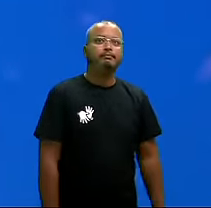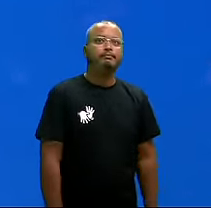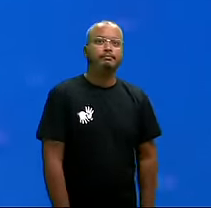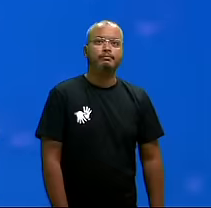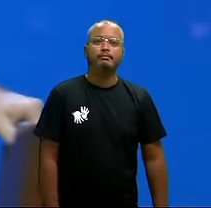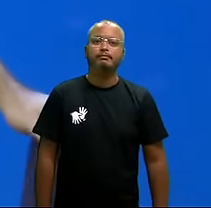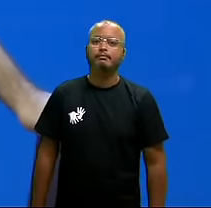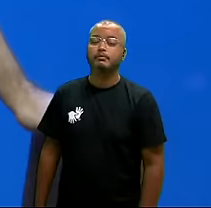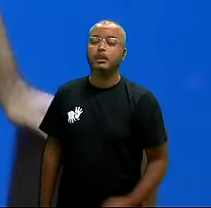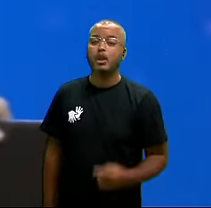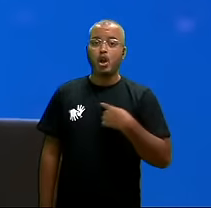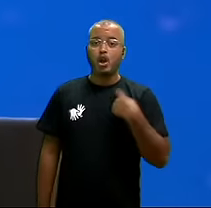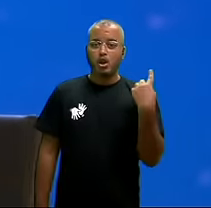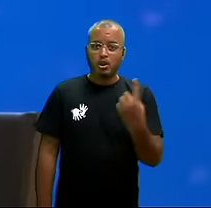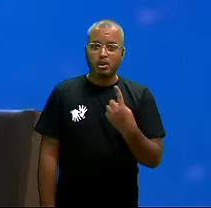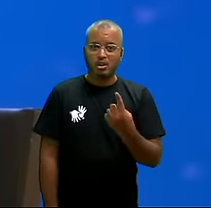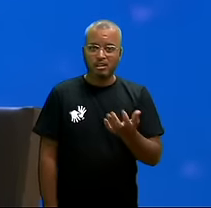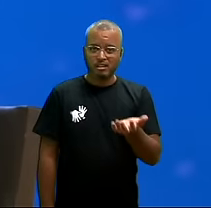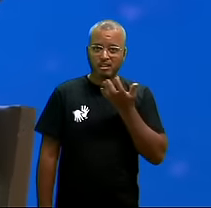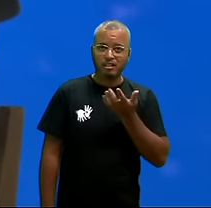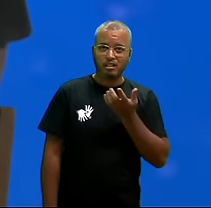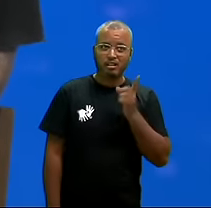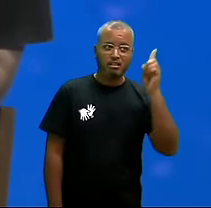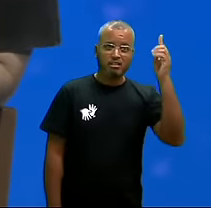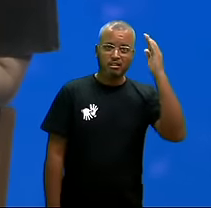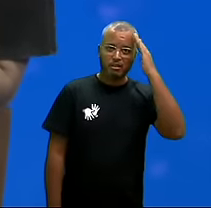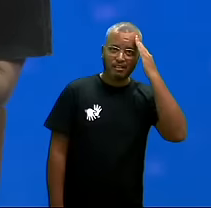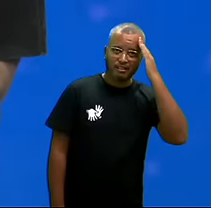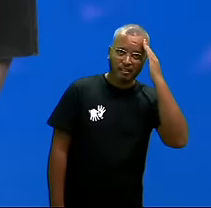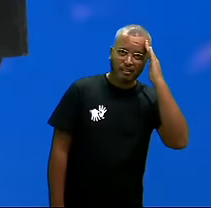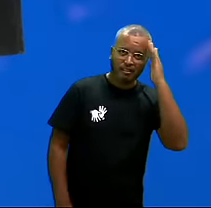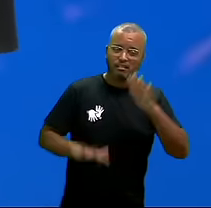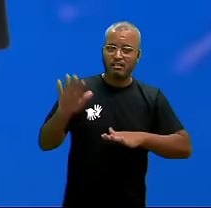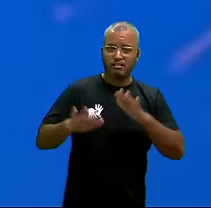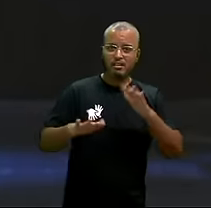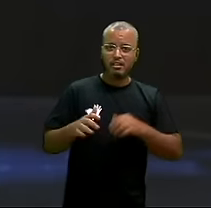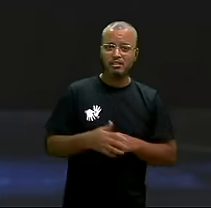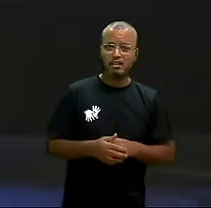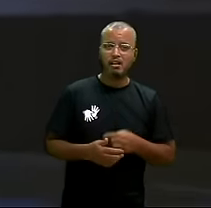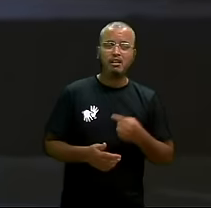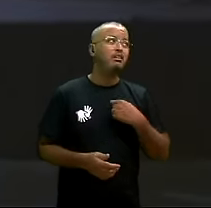A gente querendo que Deus chegue e entenda a gente. Senhor, me entende, que o Senhor sabe o que eu estou passando. Deus.